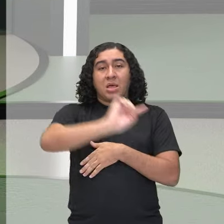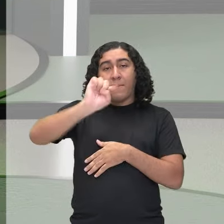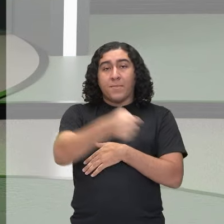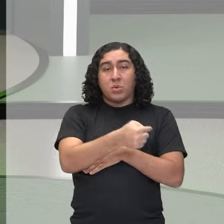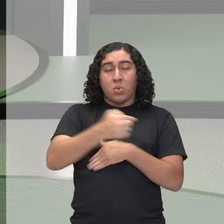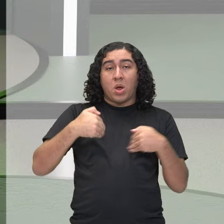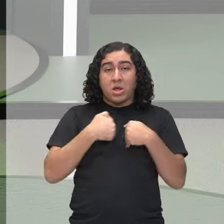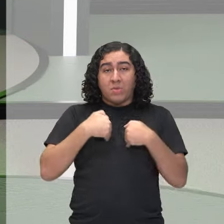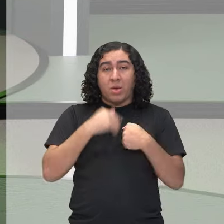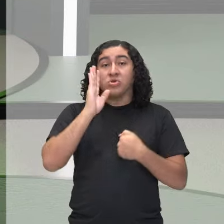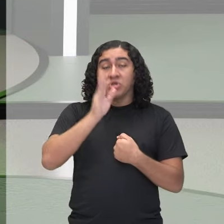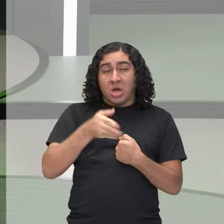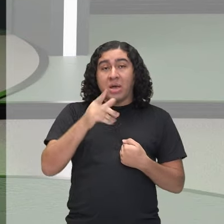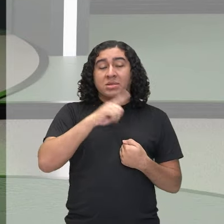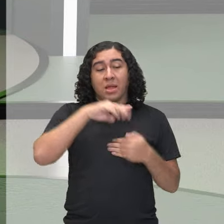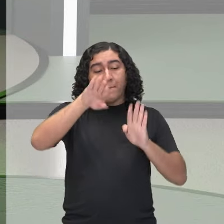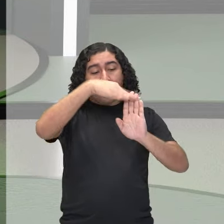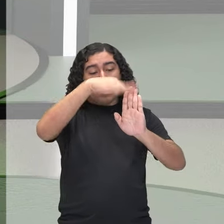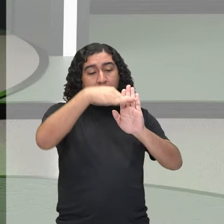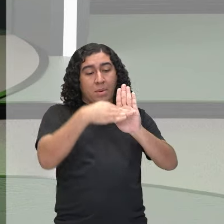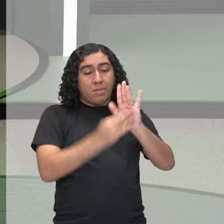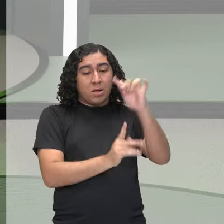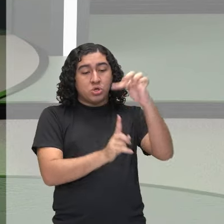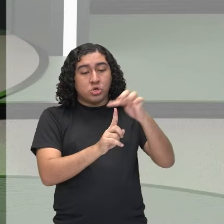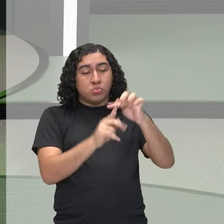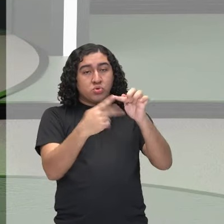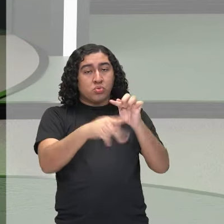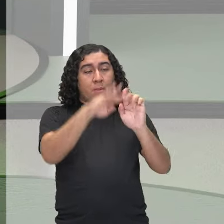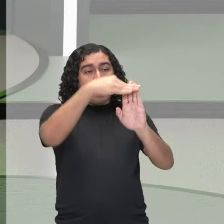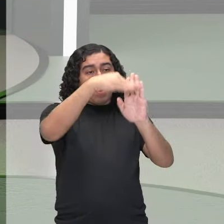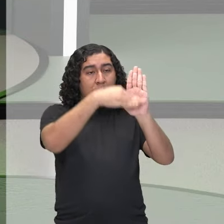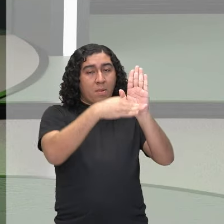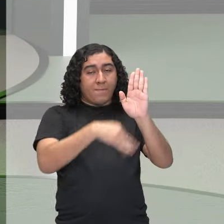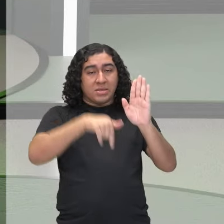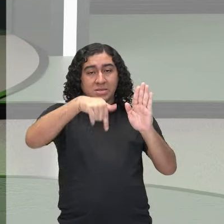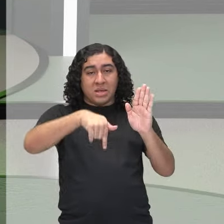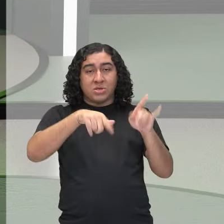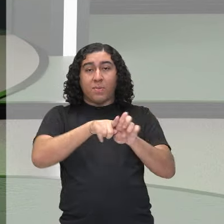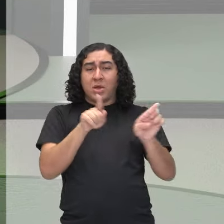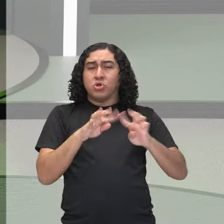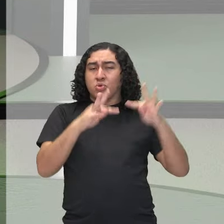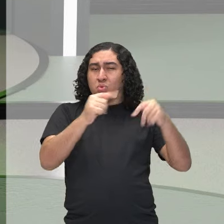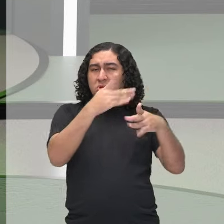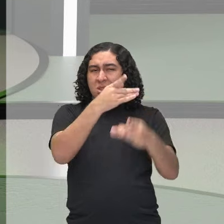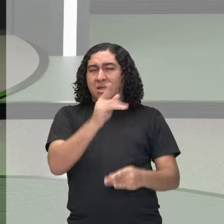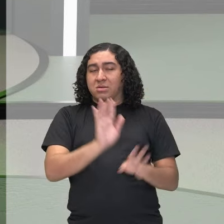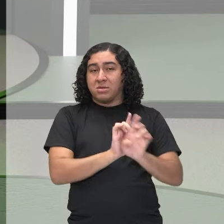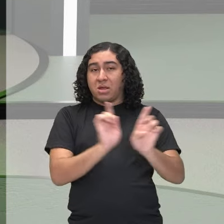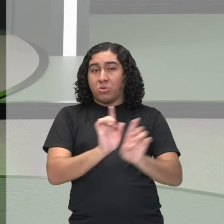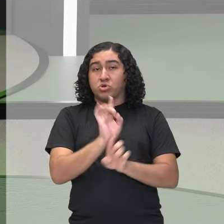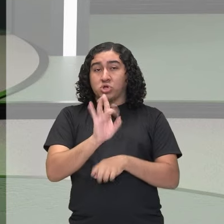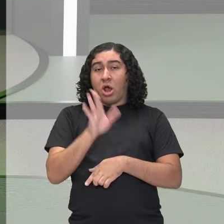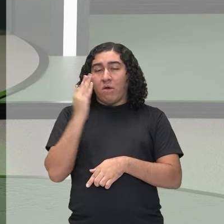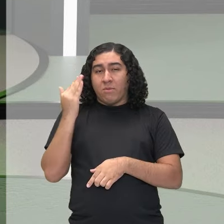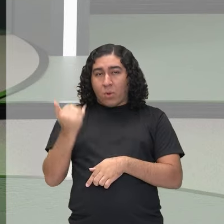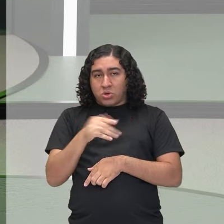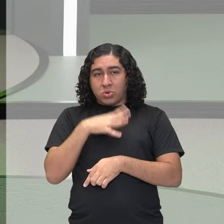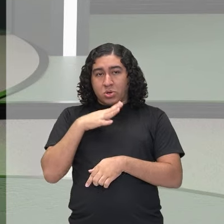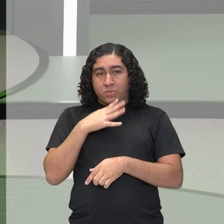representantes já classificados, divididos em 7 classes, mas nós não veremos todas as 7, veremos as mais